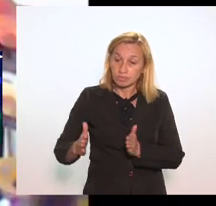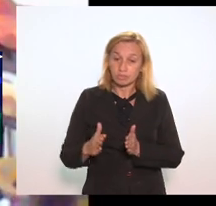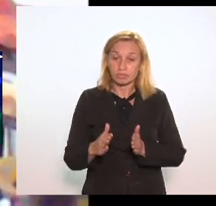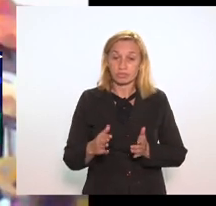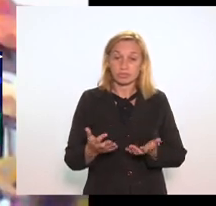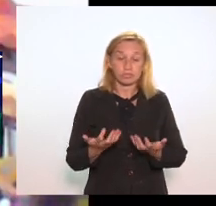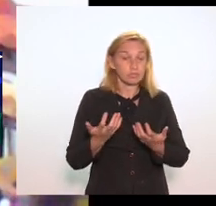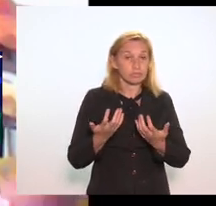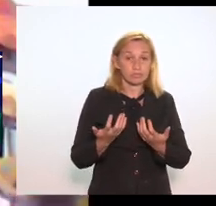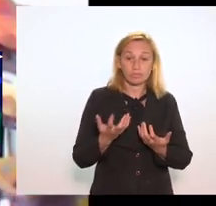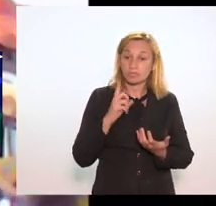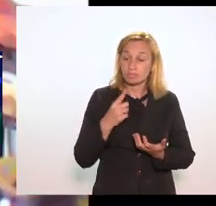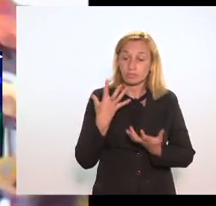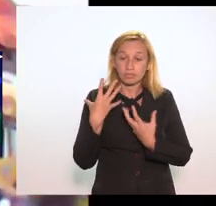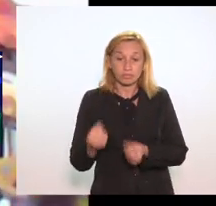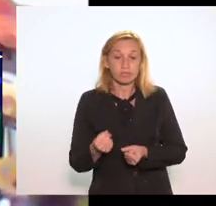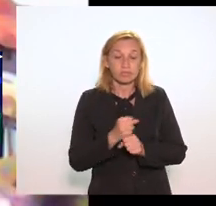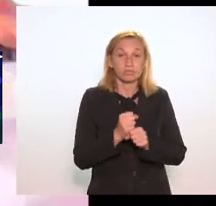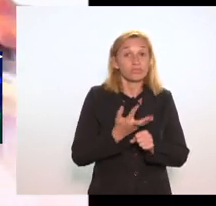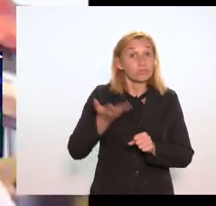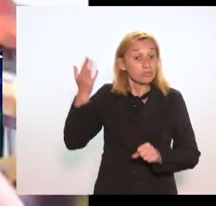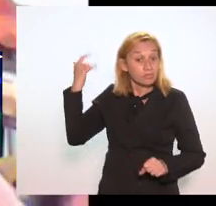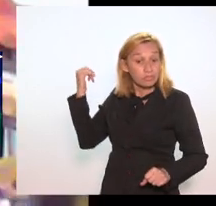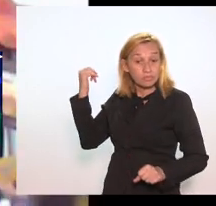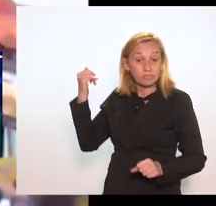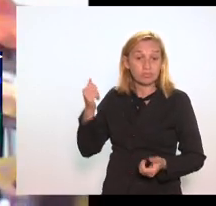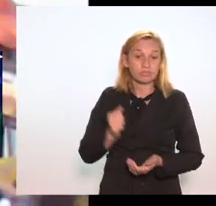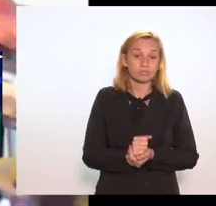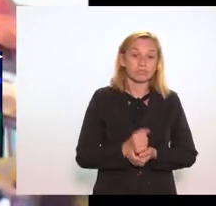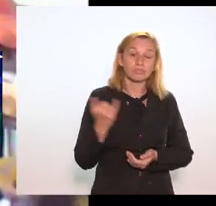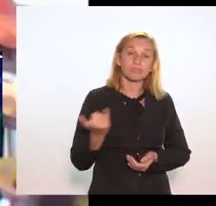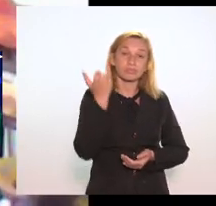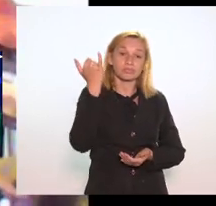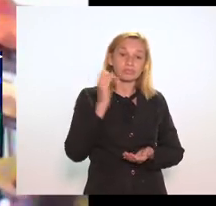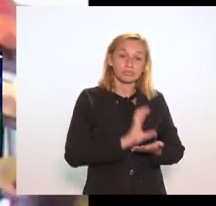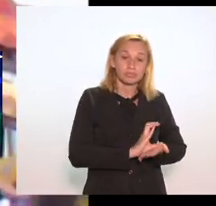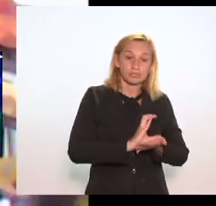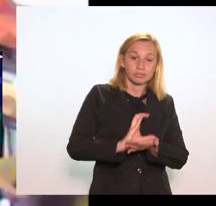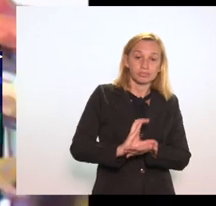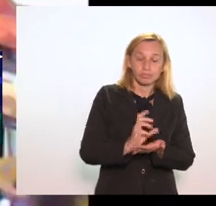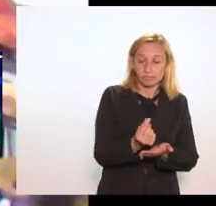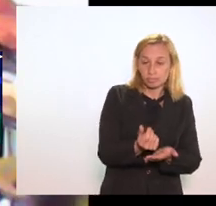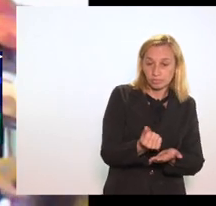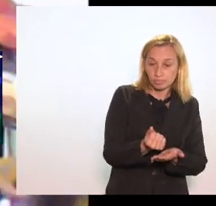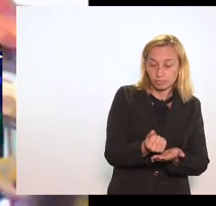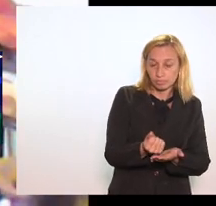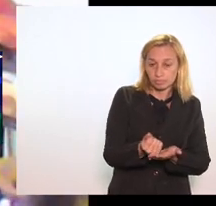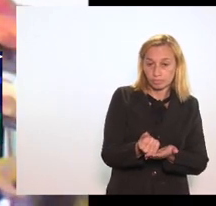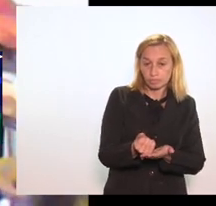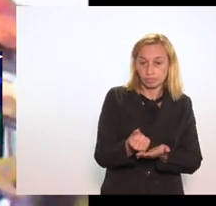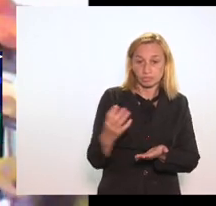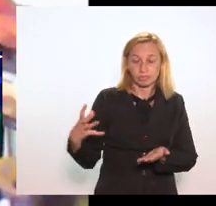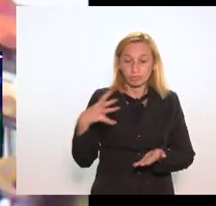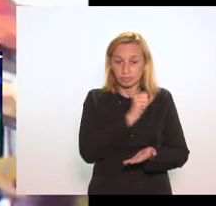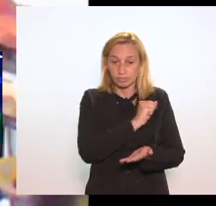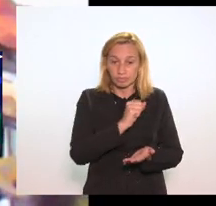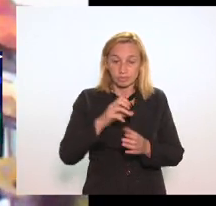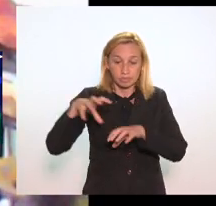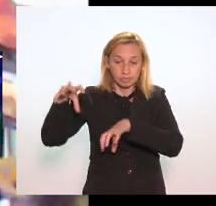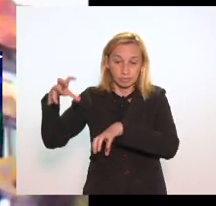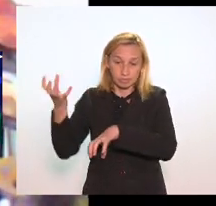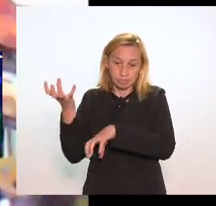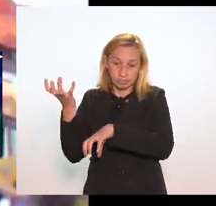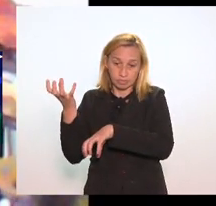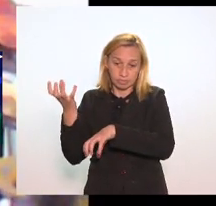aspectos do ano passado por exemplo como importante foi o filme emergencial do congresso conseguiu aprovar que fosse um valor mais